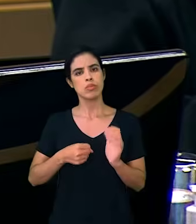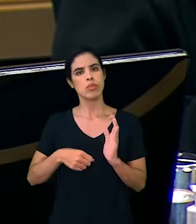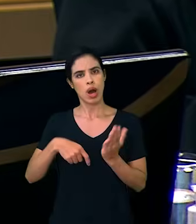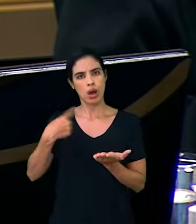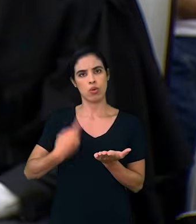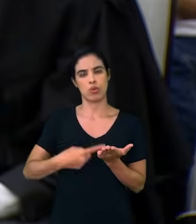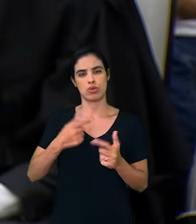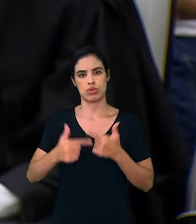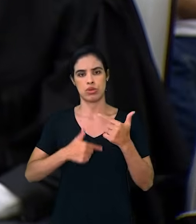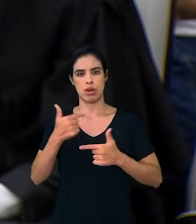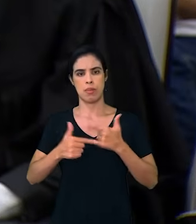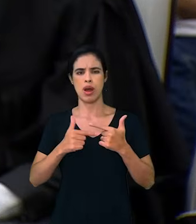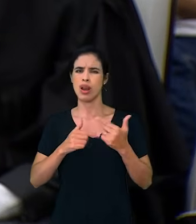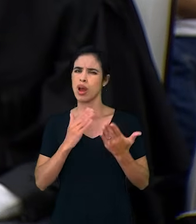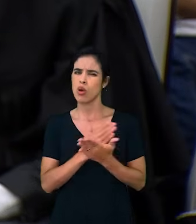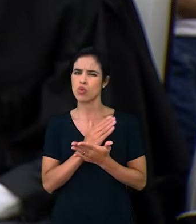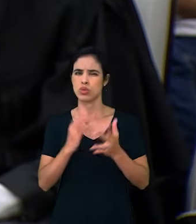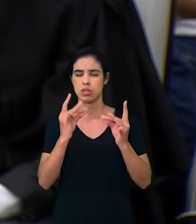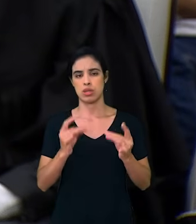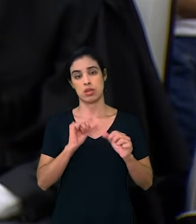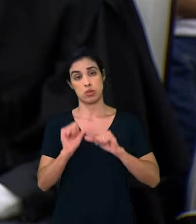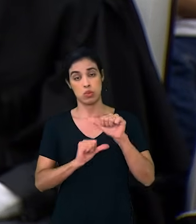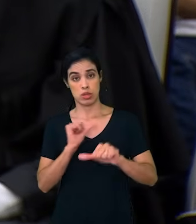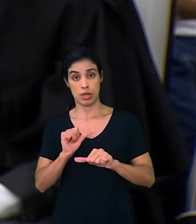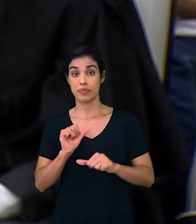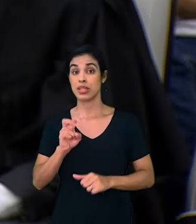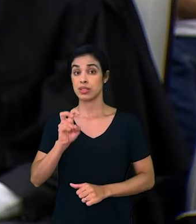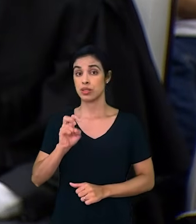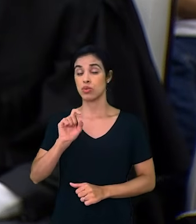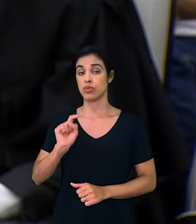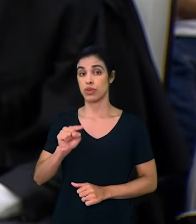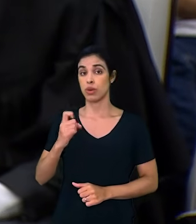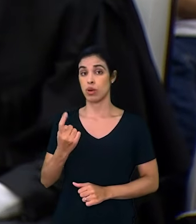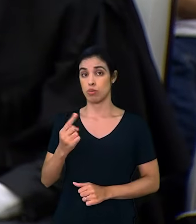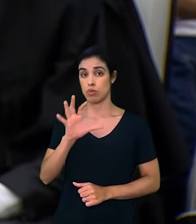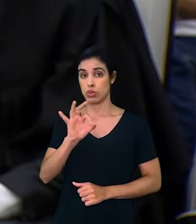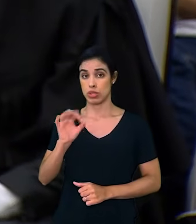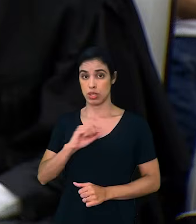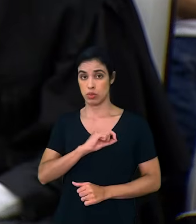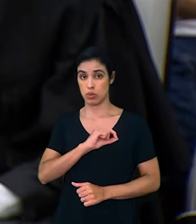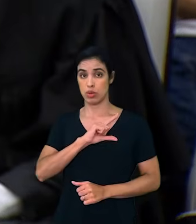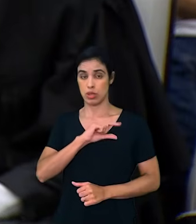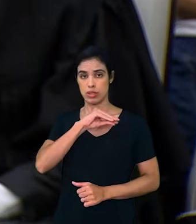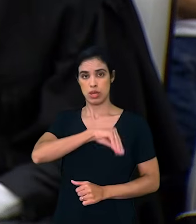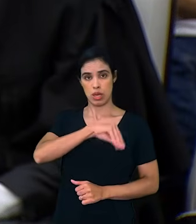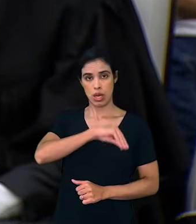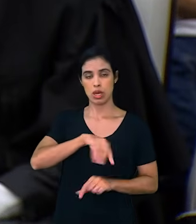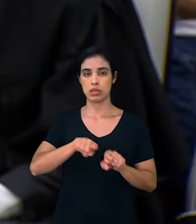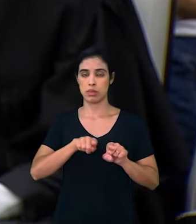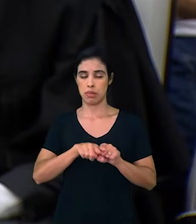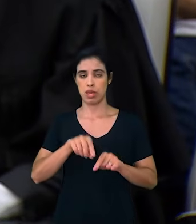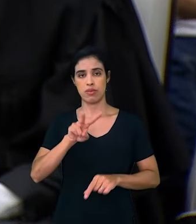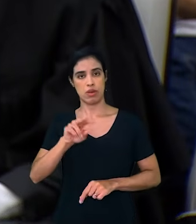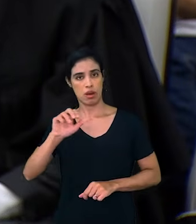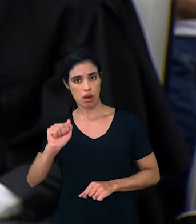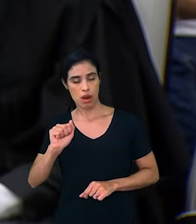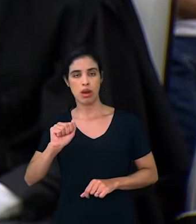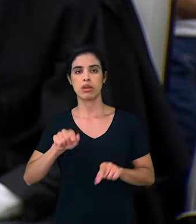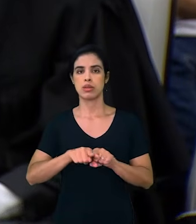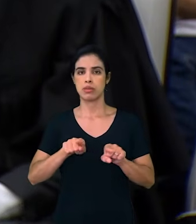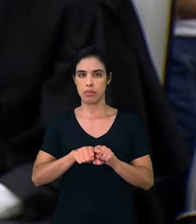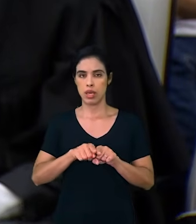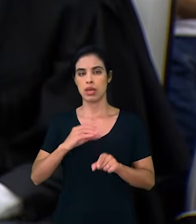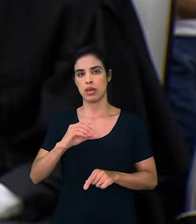ajustes pontuais. Ficou estabelecido o reajuste de 5,1% no salário e em benefícios como vale alimentação